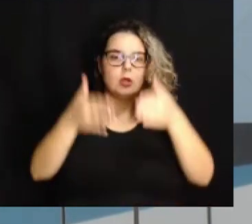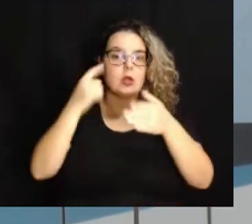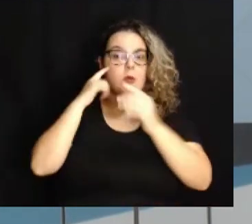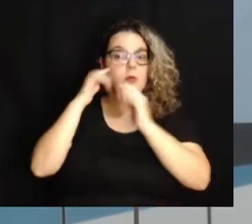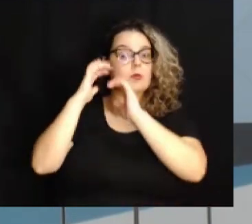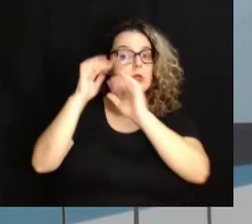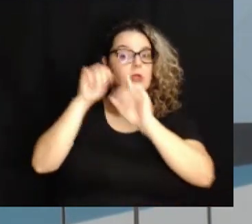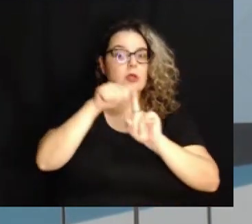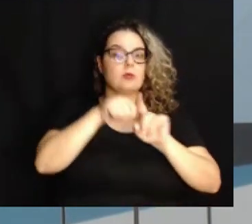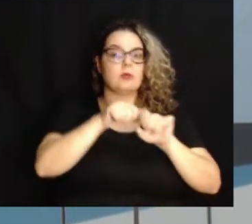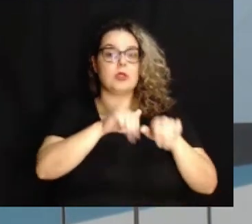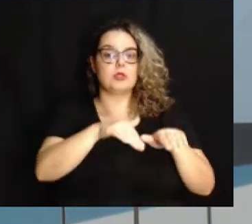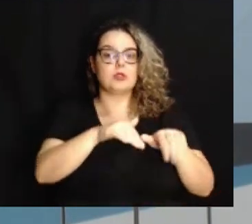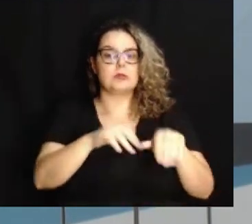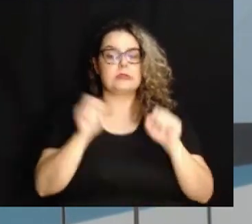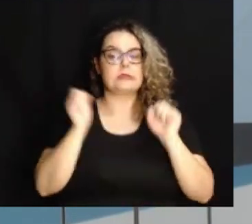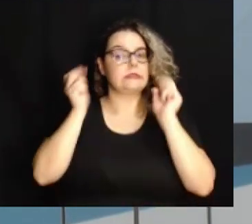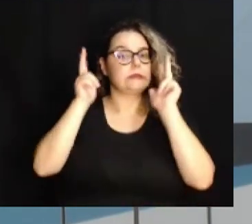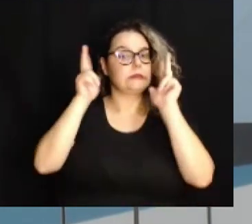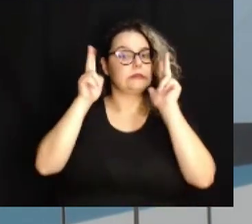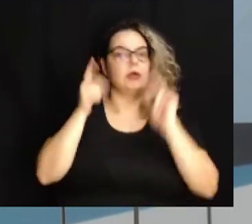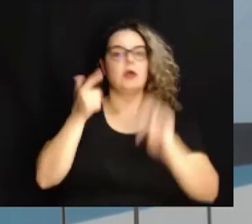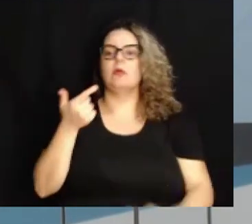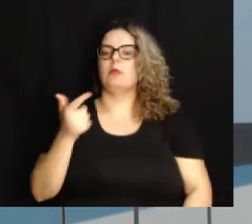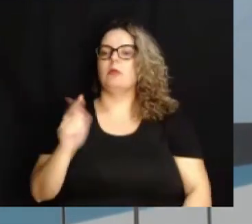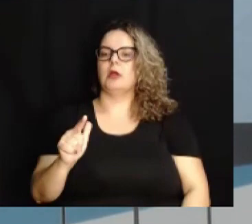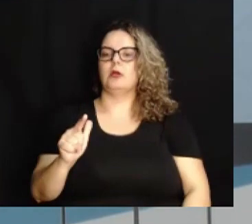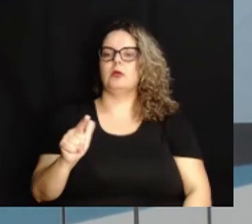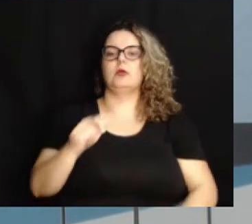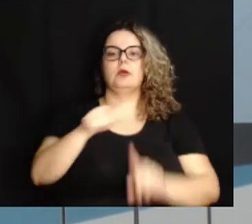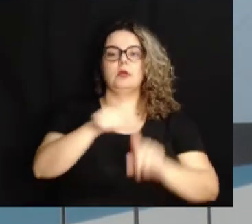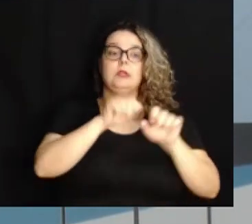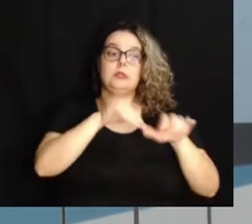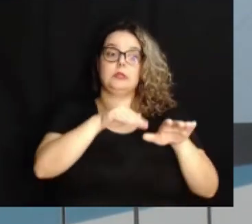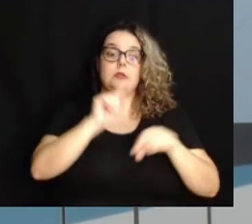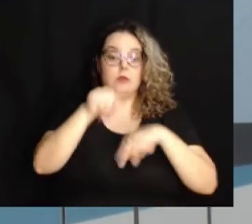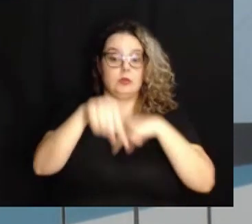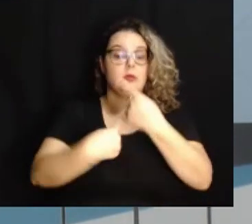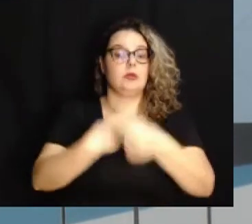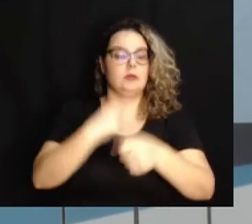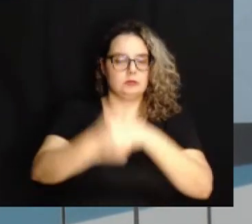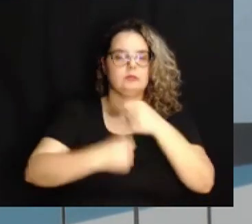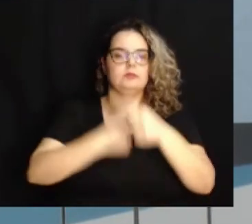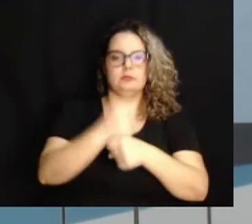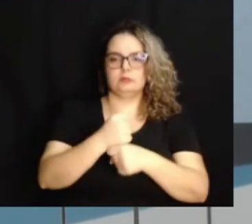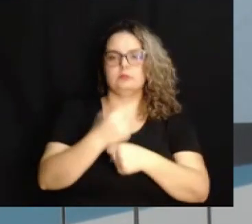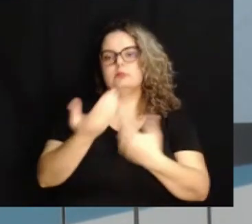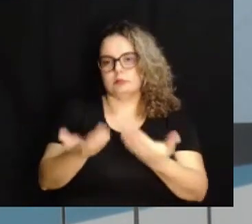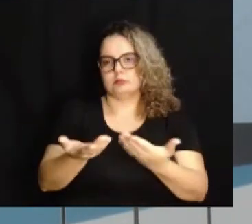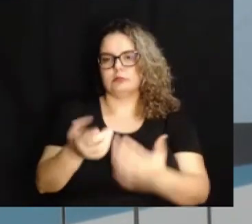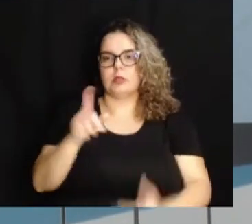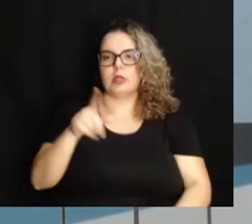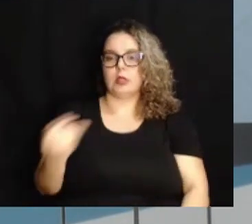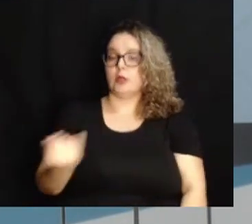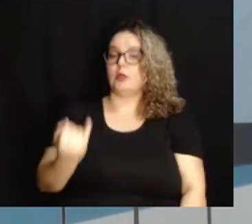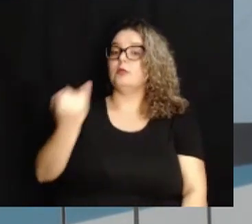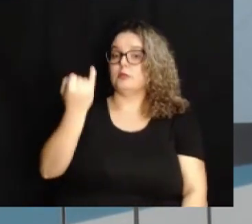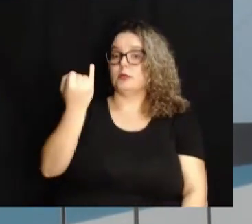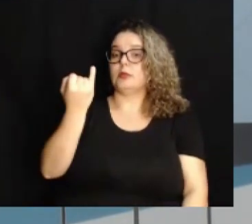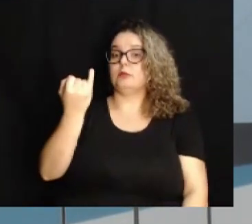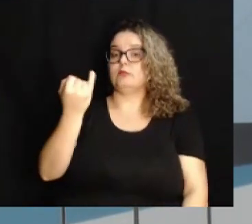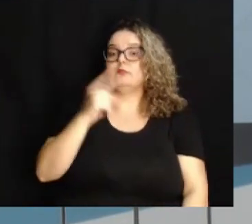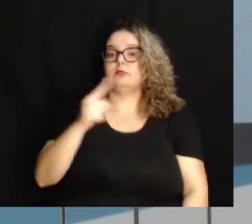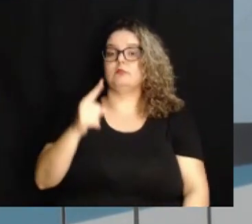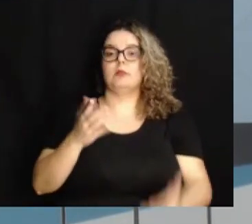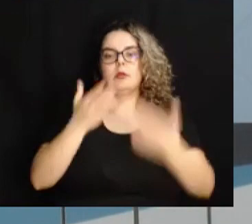ligar o radar para continuar até setembro do ano que vem. Isso é sempre muito importante, a gente não negligenciar isso ao